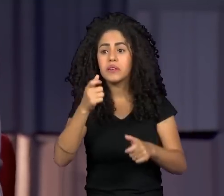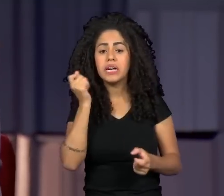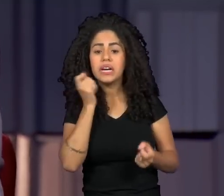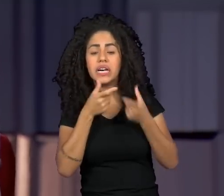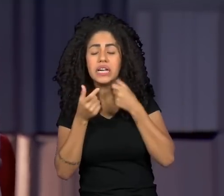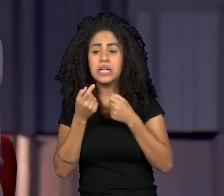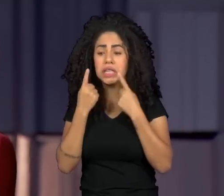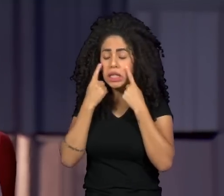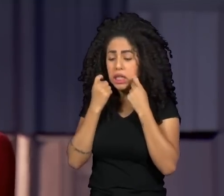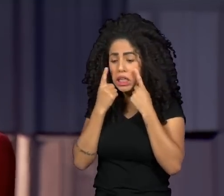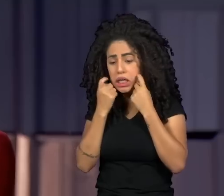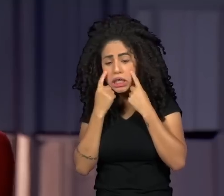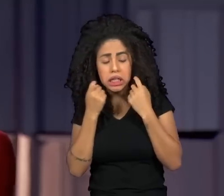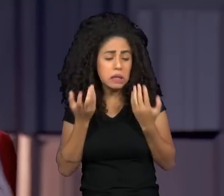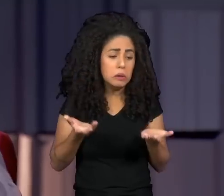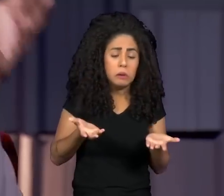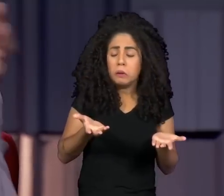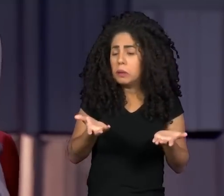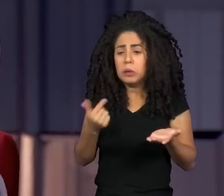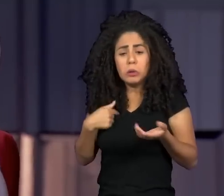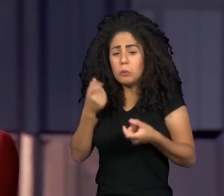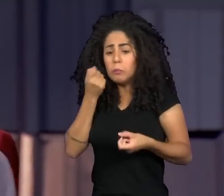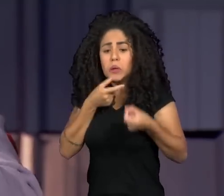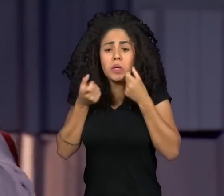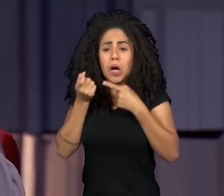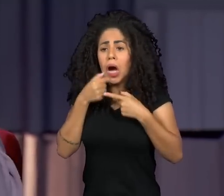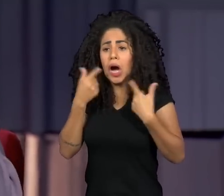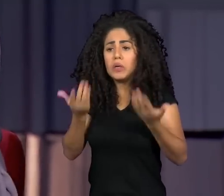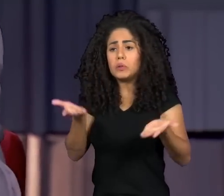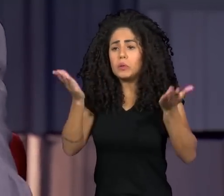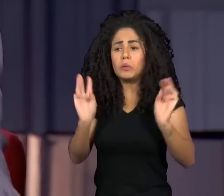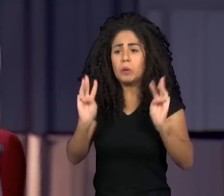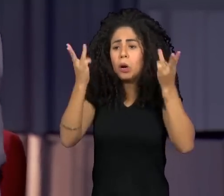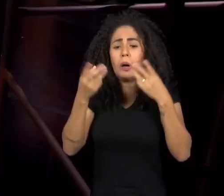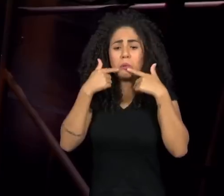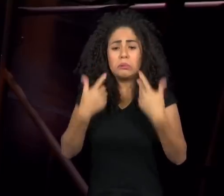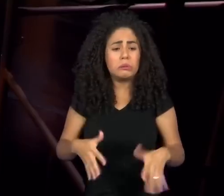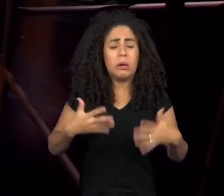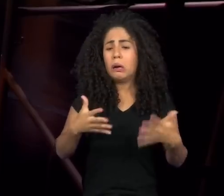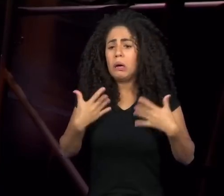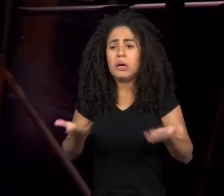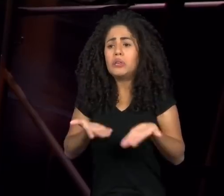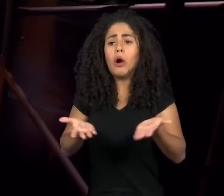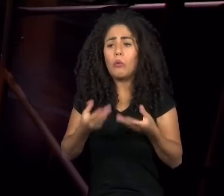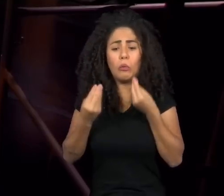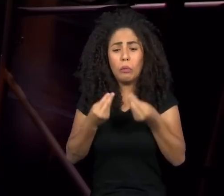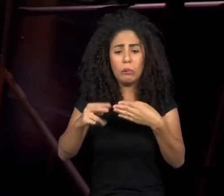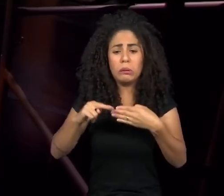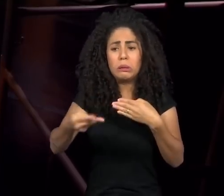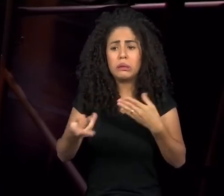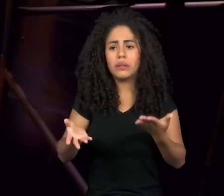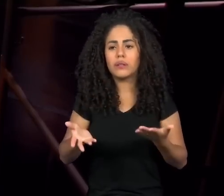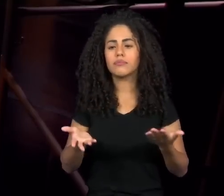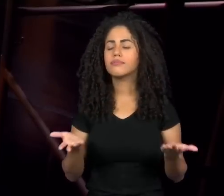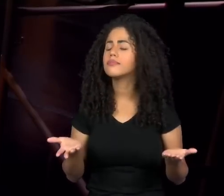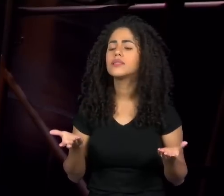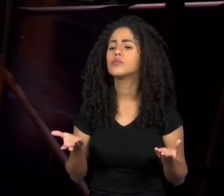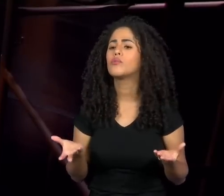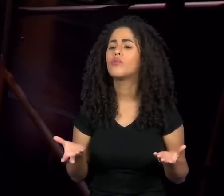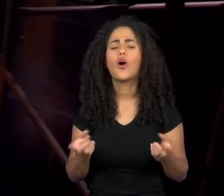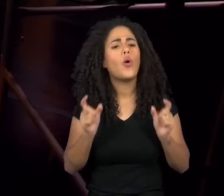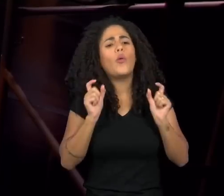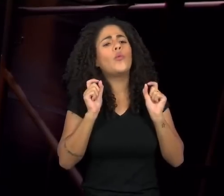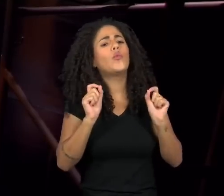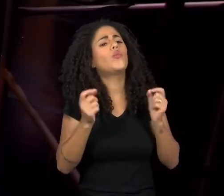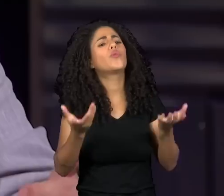começa a chorar, eu fiz a piada no meu show, e agora o que é que eu vou fazer? Assuma essa consequência, meu irmão. O que é isso?